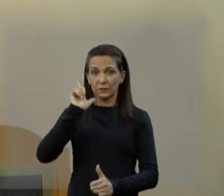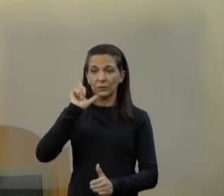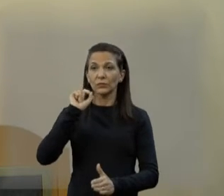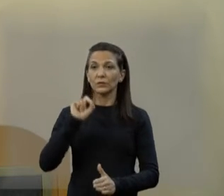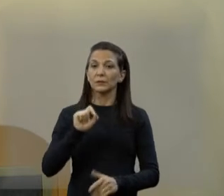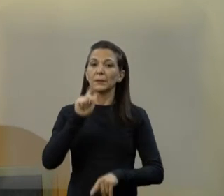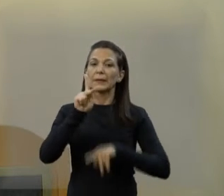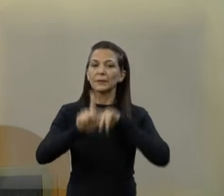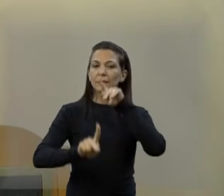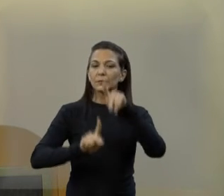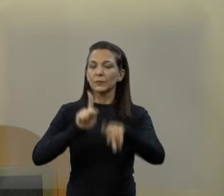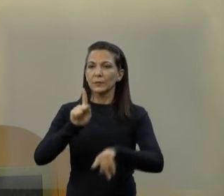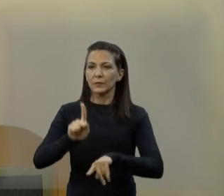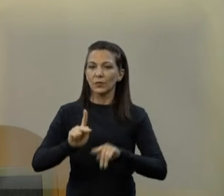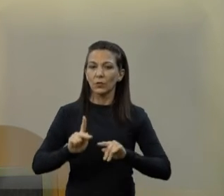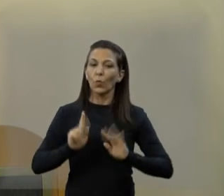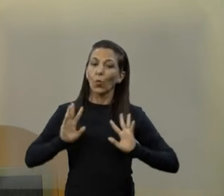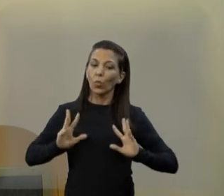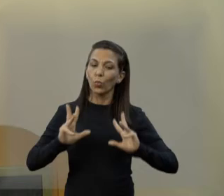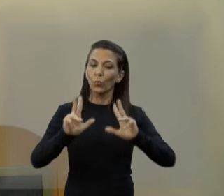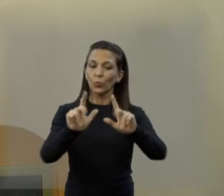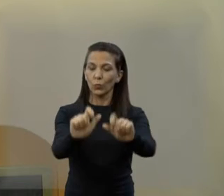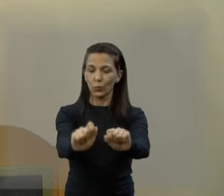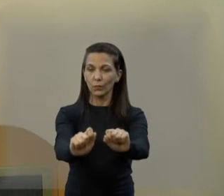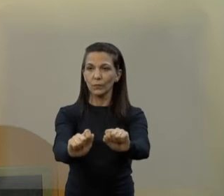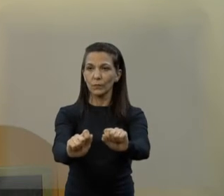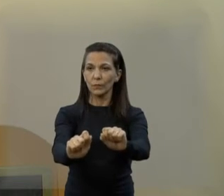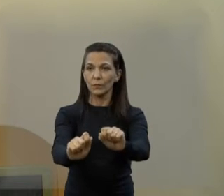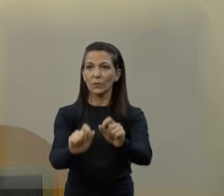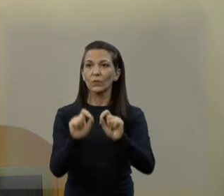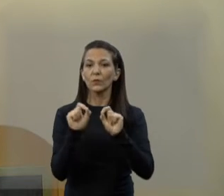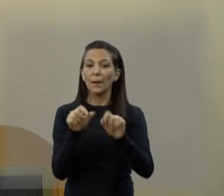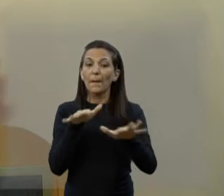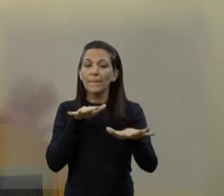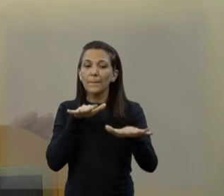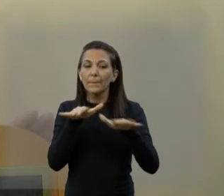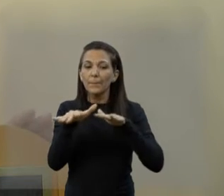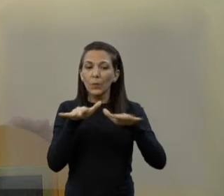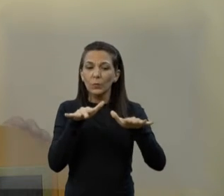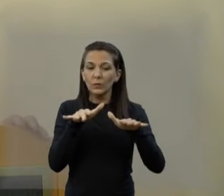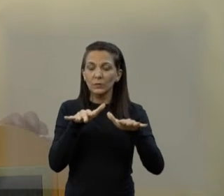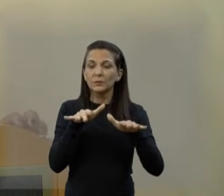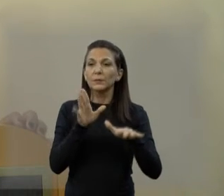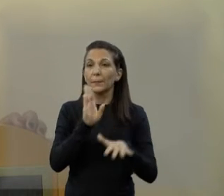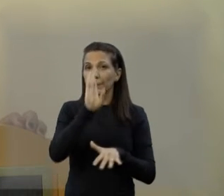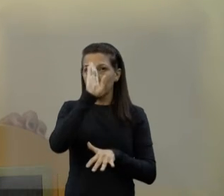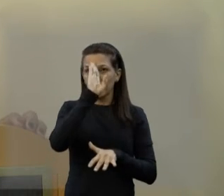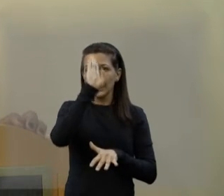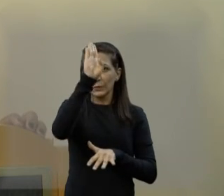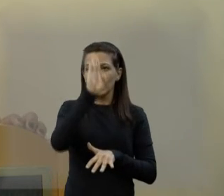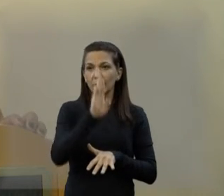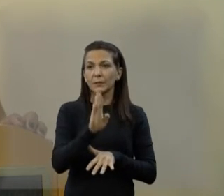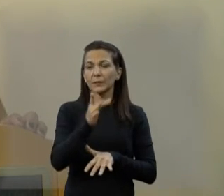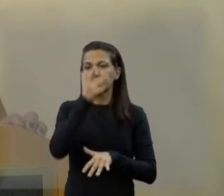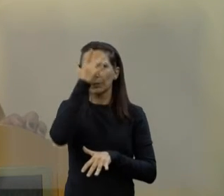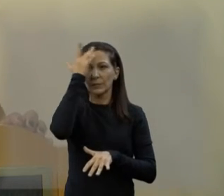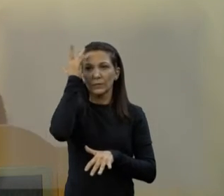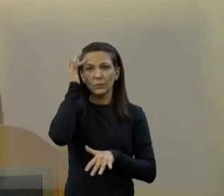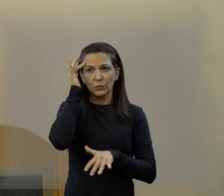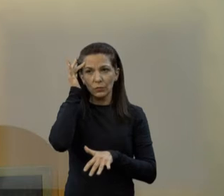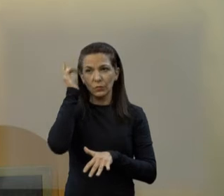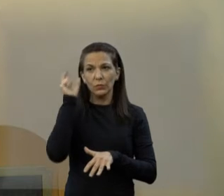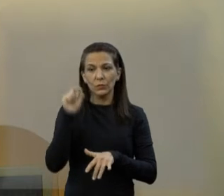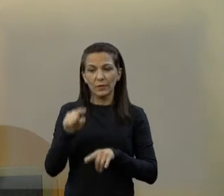e a população toda está sendo mobilizado inclusive quem não tem